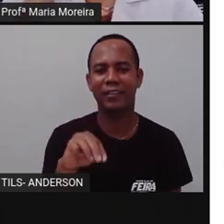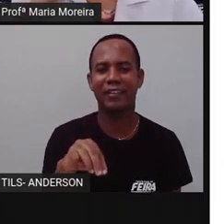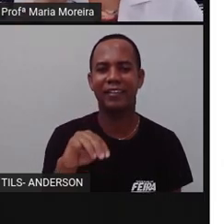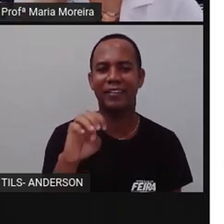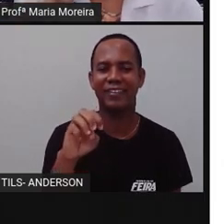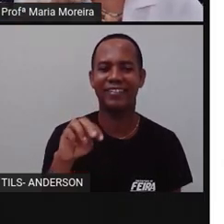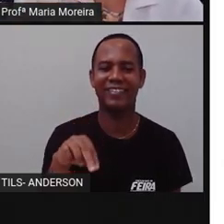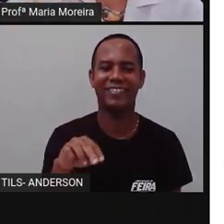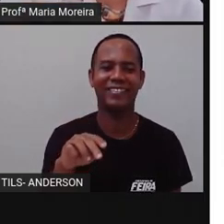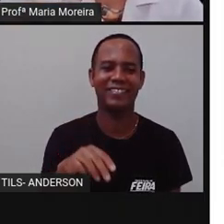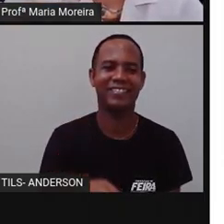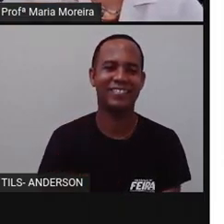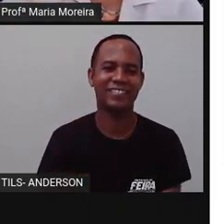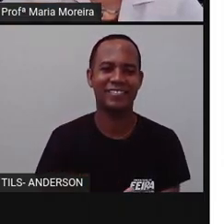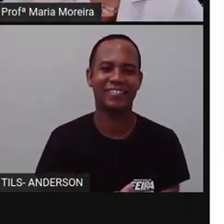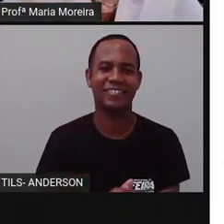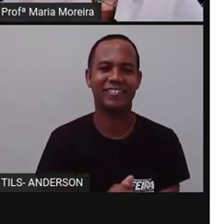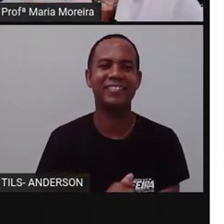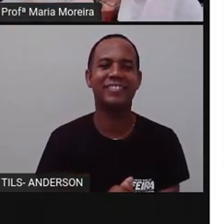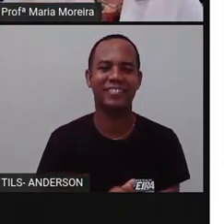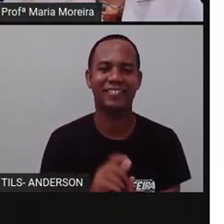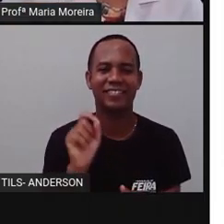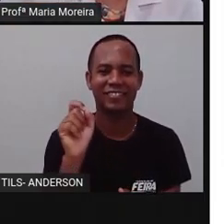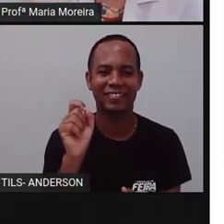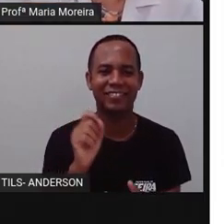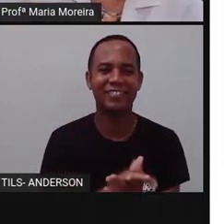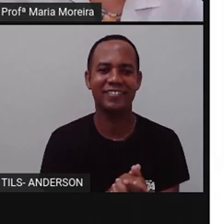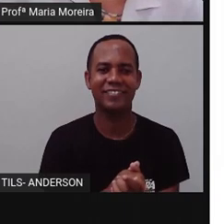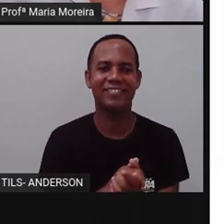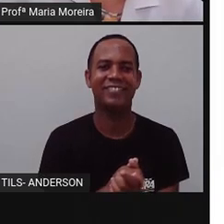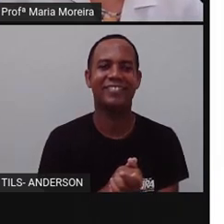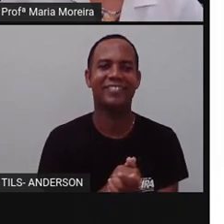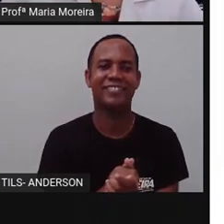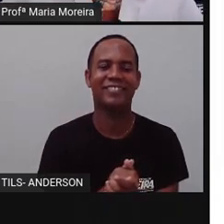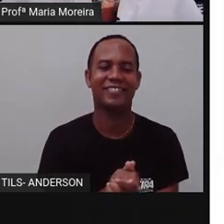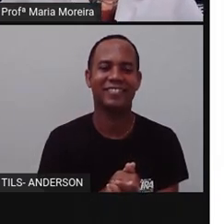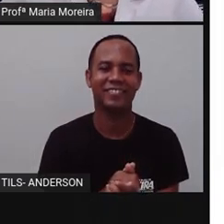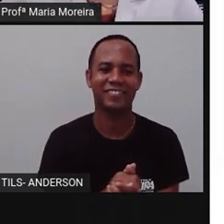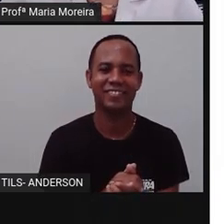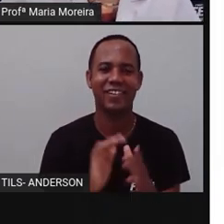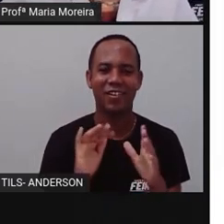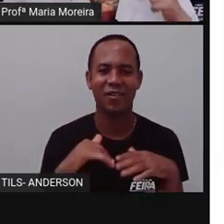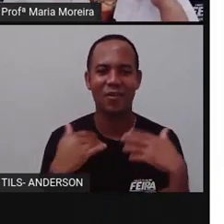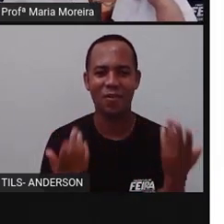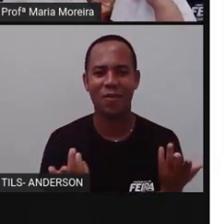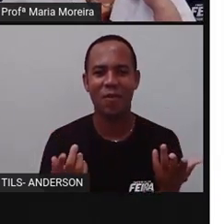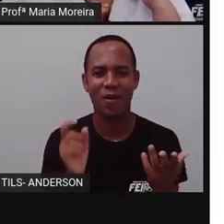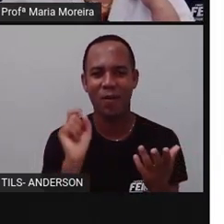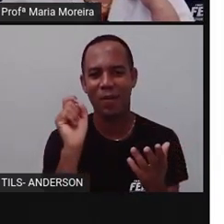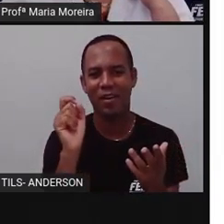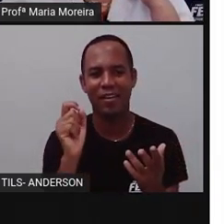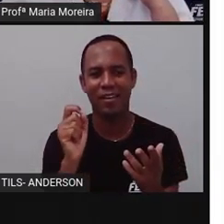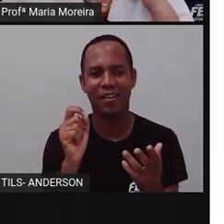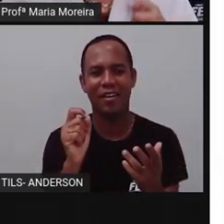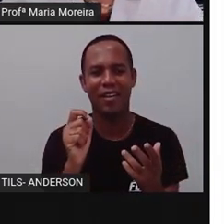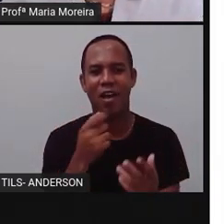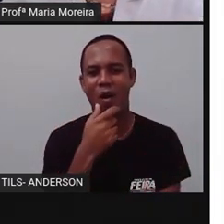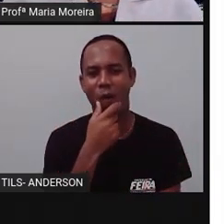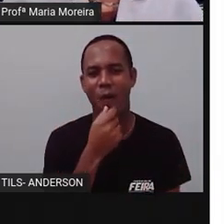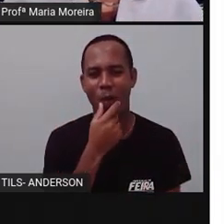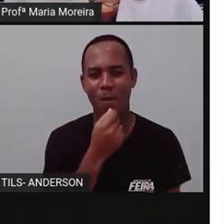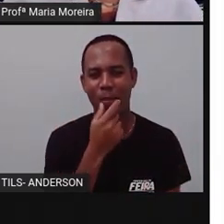meninos, mas você acabou de responder mais cedo. Ah, lhe peguei. Qual foi a proposta feita por Abdu